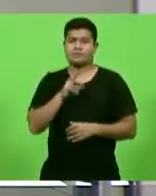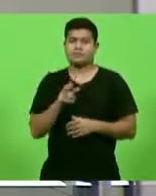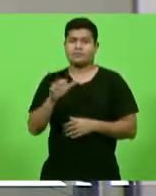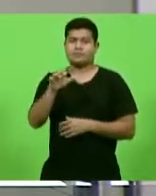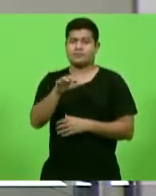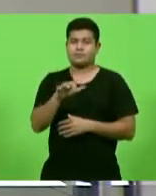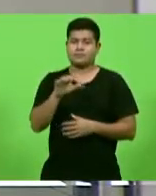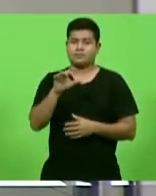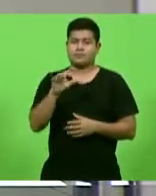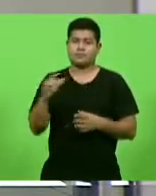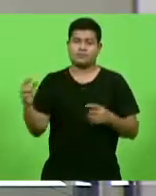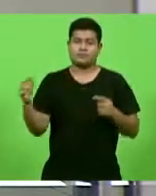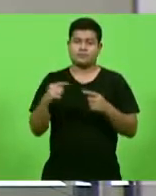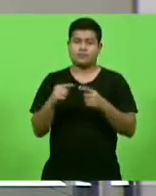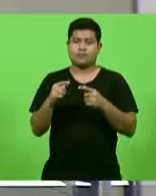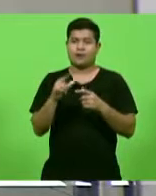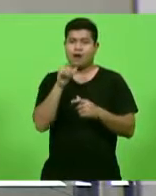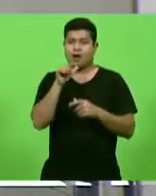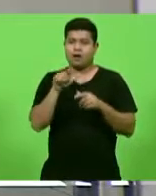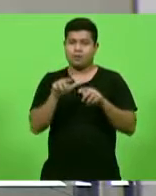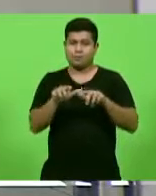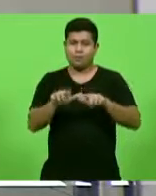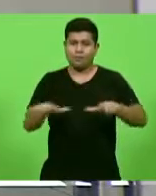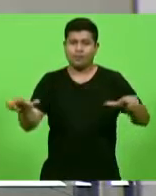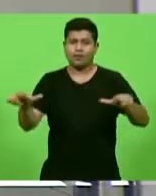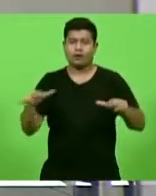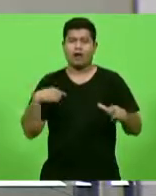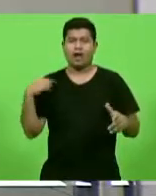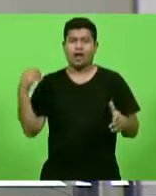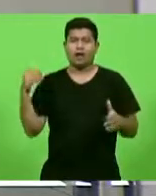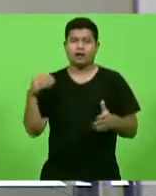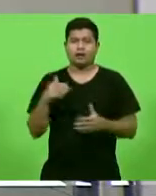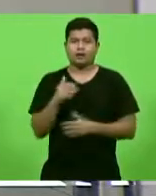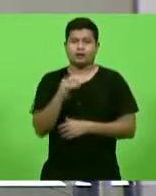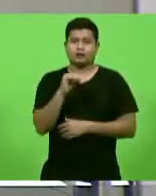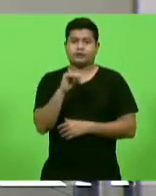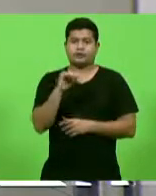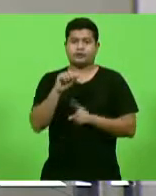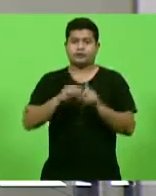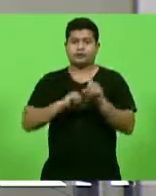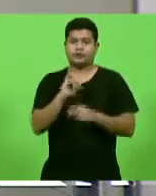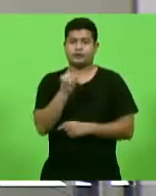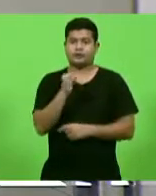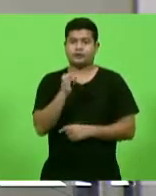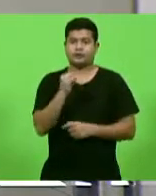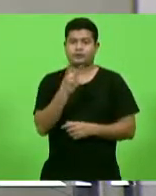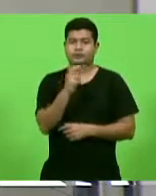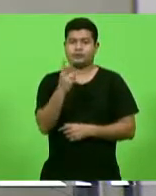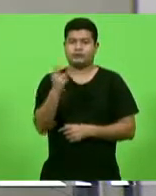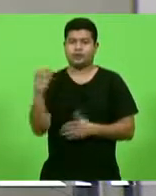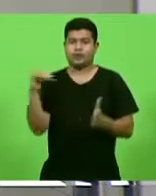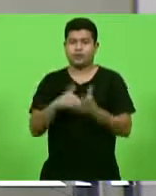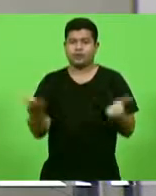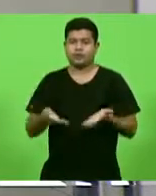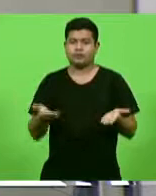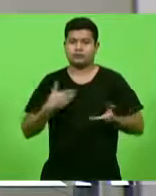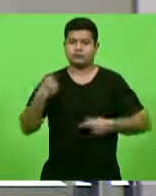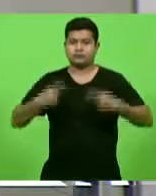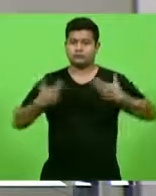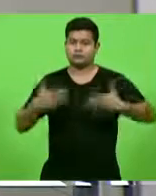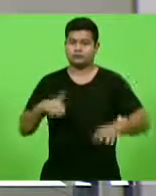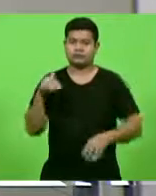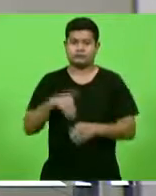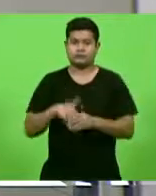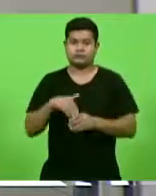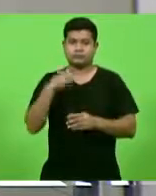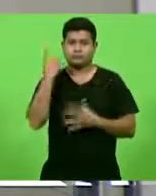em consequência de estiagem, de janeiro de 2020 até o presente momento, em discussão. Não havendo quem queira discutir em votação,